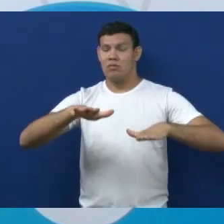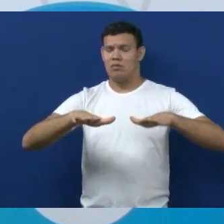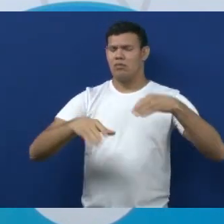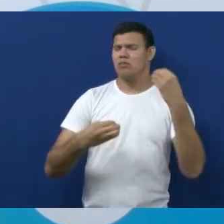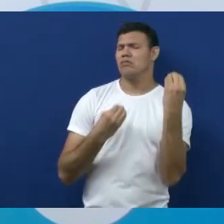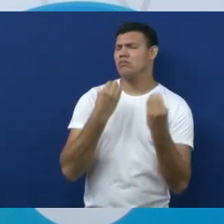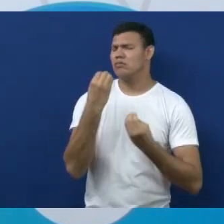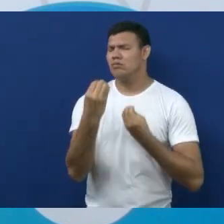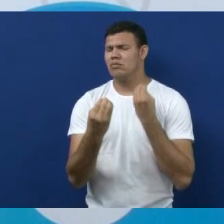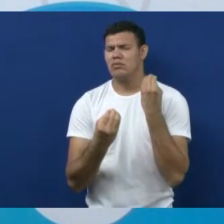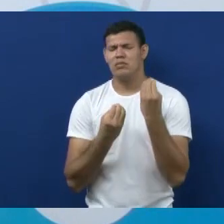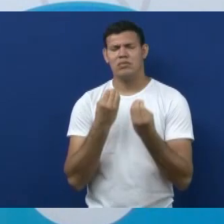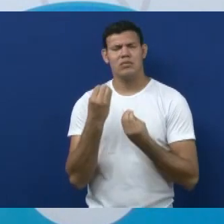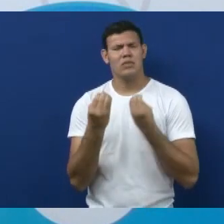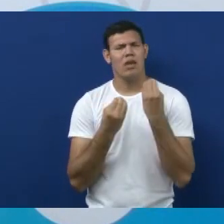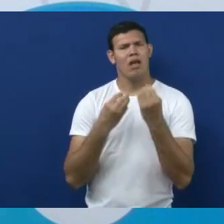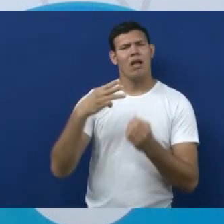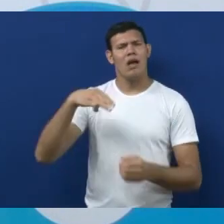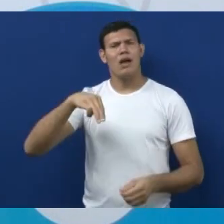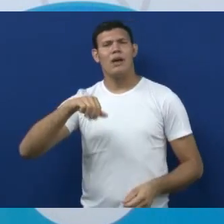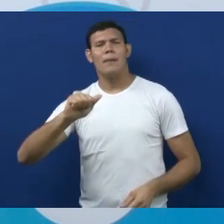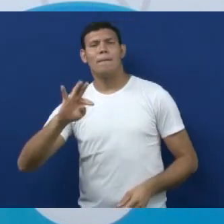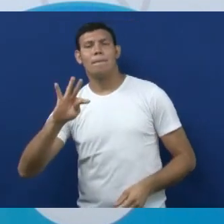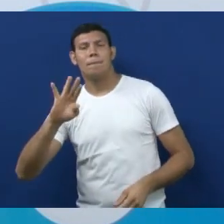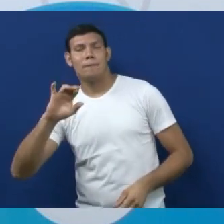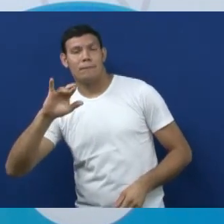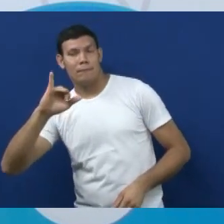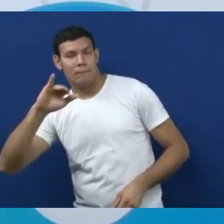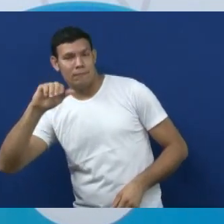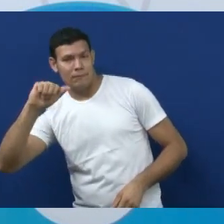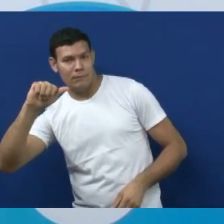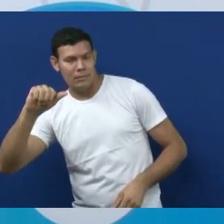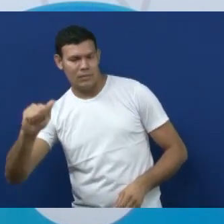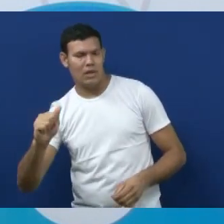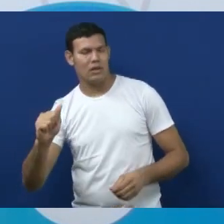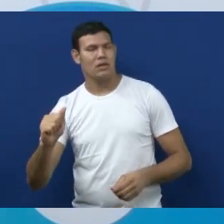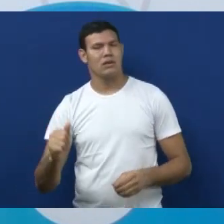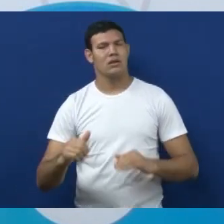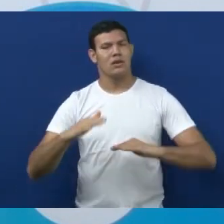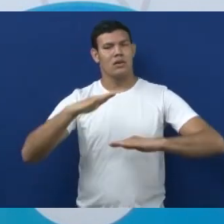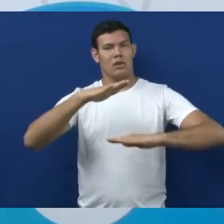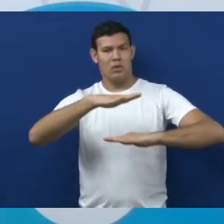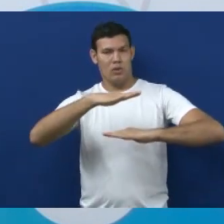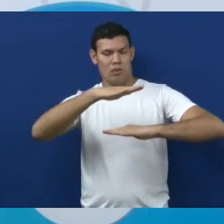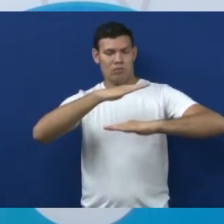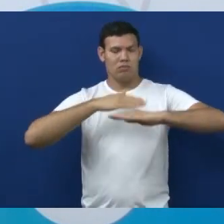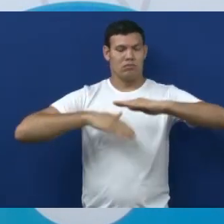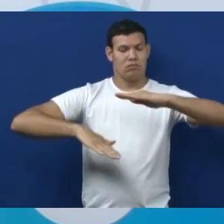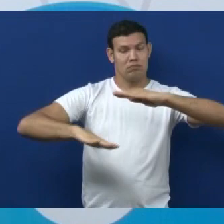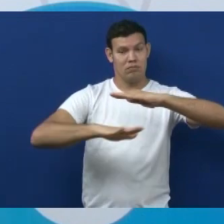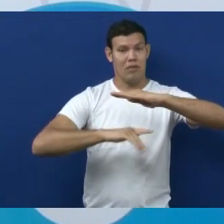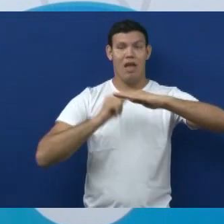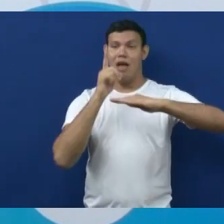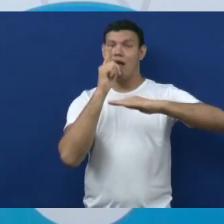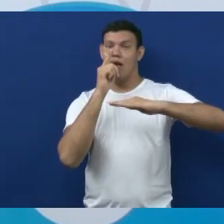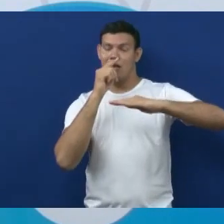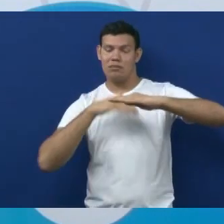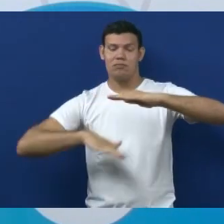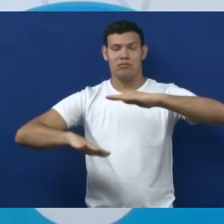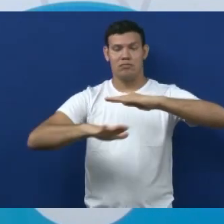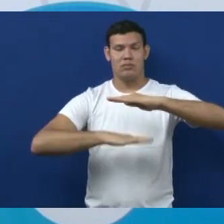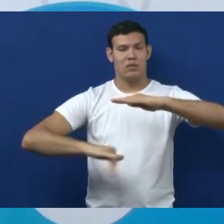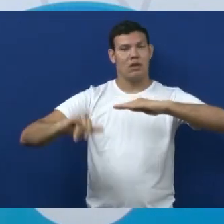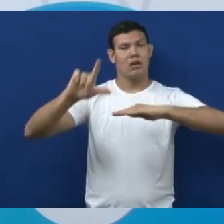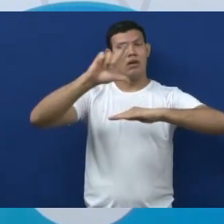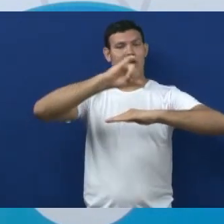os corpos ou como a matéria se posiciona. Nesse caso, é diferente. A água se posiciona embaixo e o óleo fica em